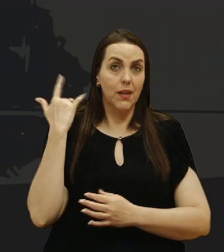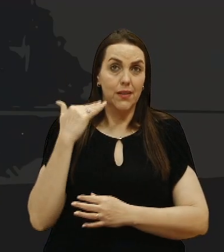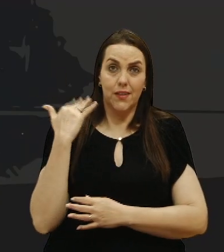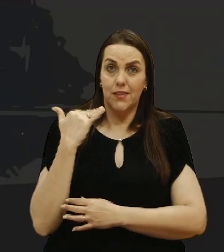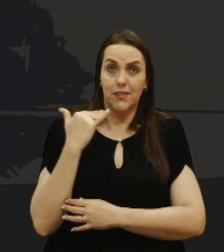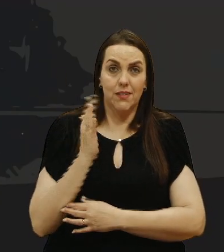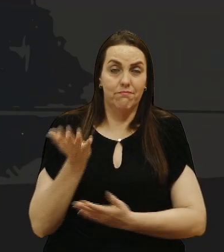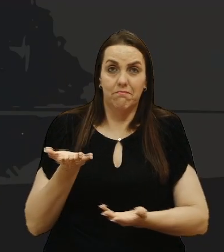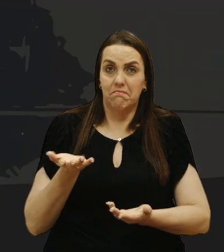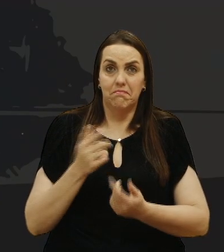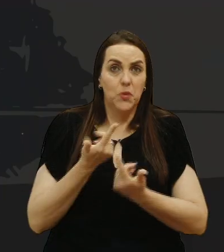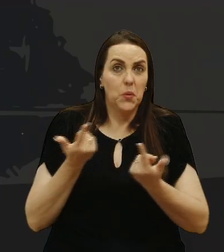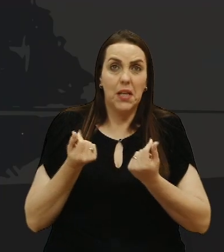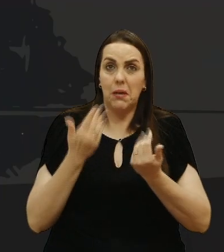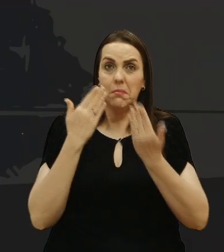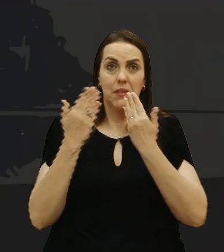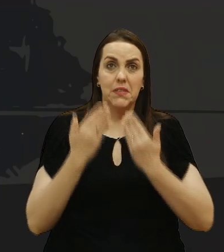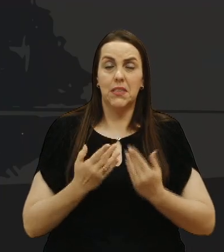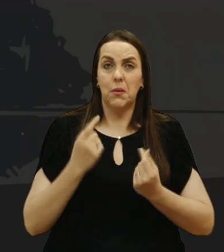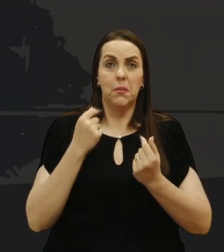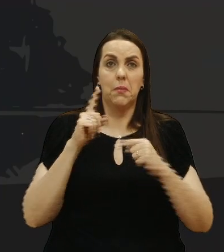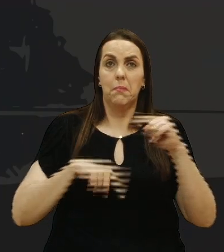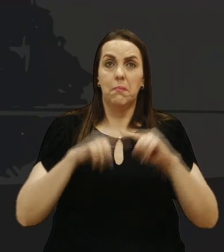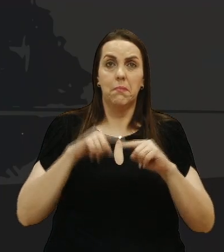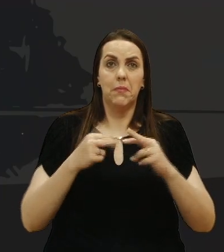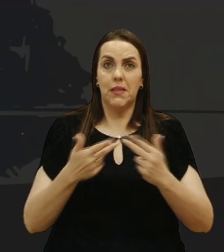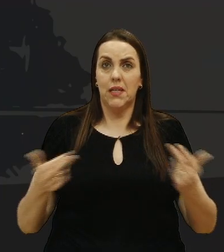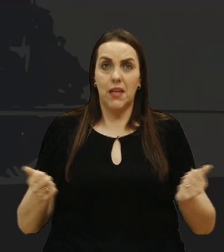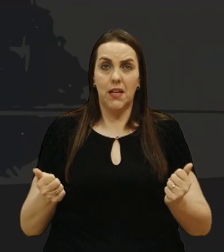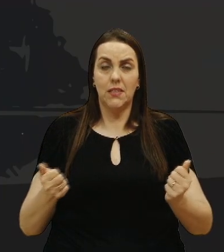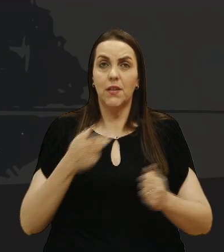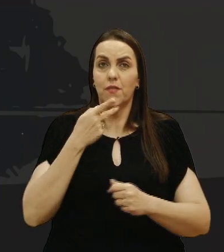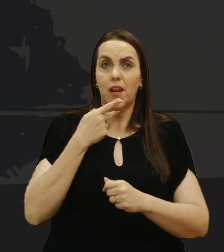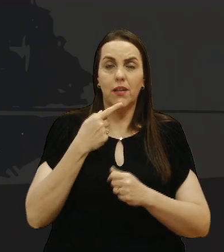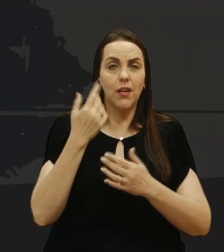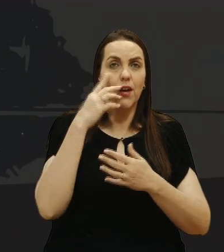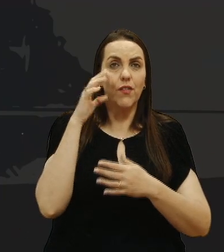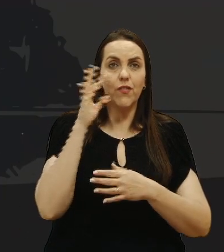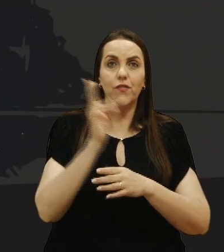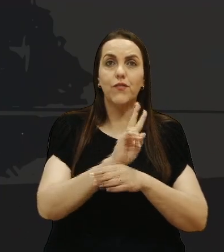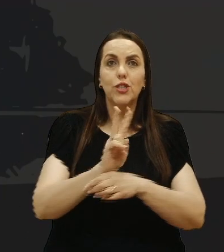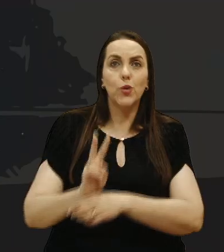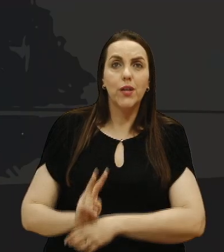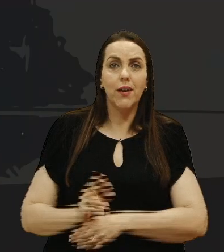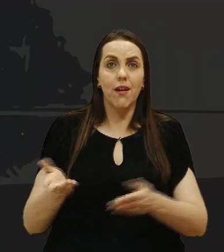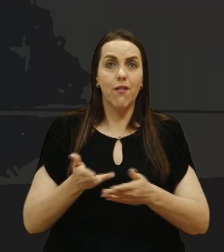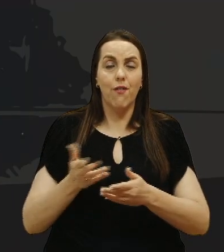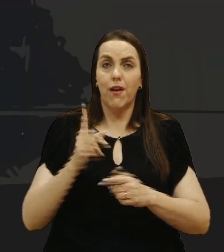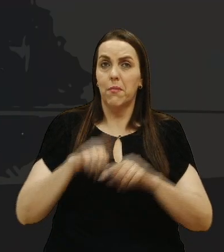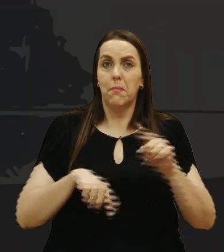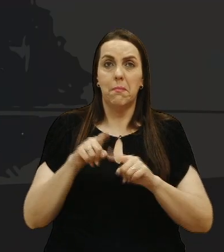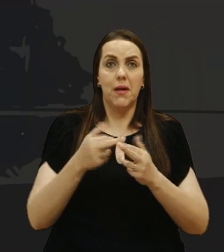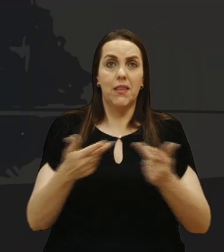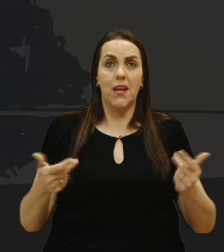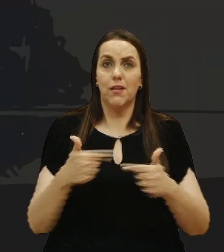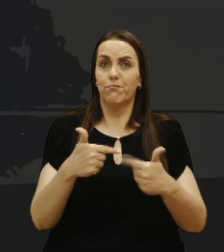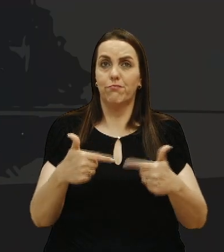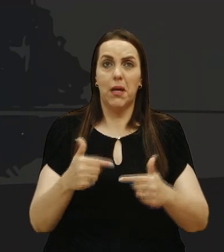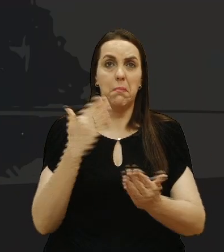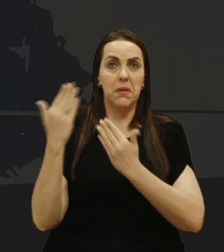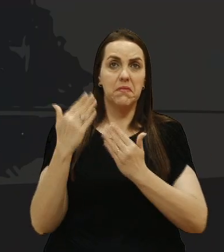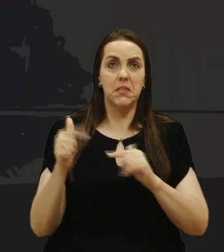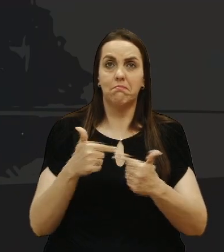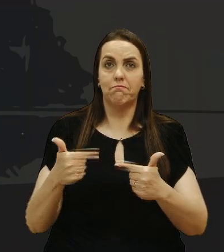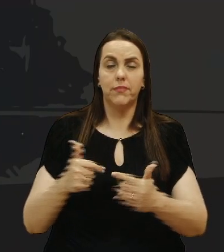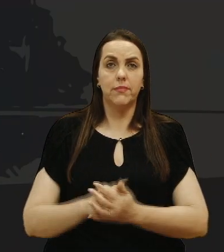me disseram que não tem previsão para vir material. Me disseram que não estão fazendo as vistorias agora, porque não tem material e porque não tem previsão para ter material.